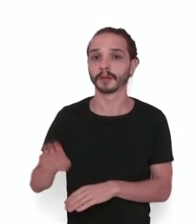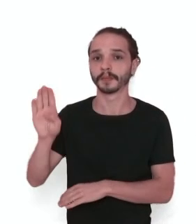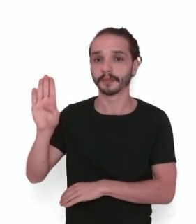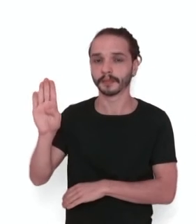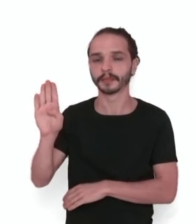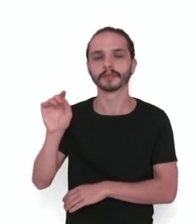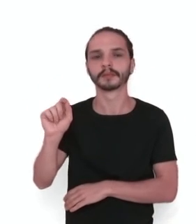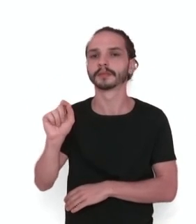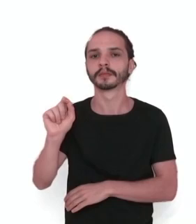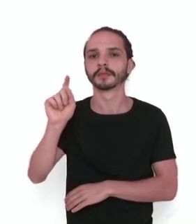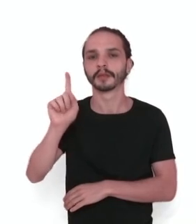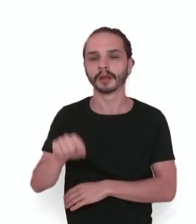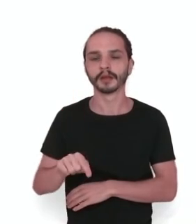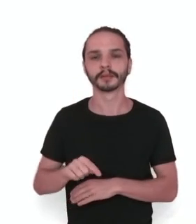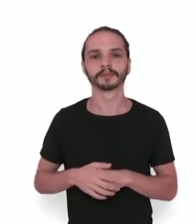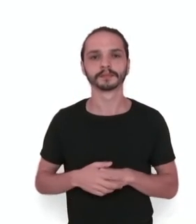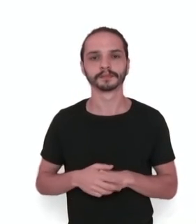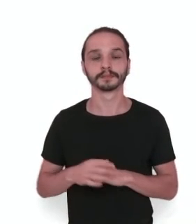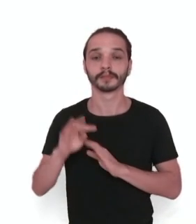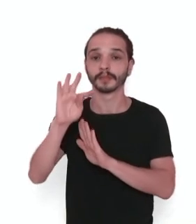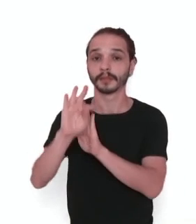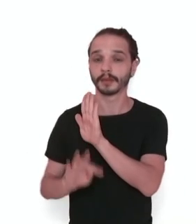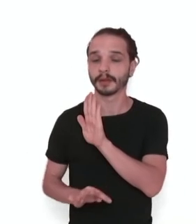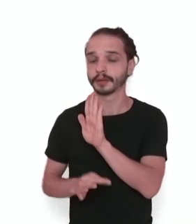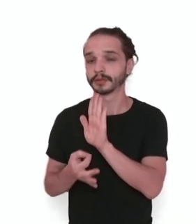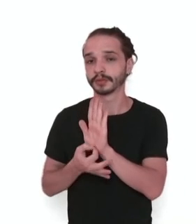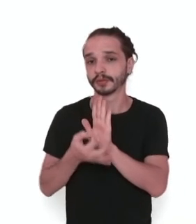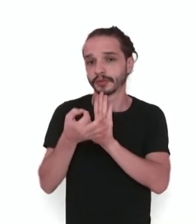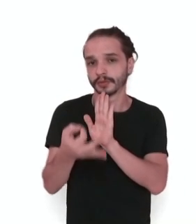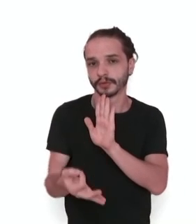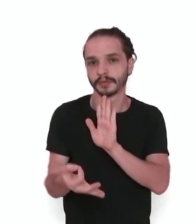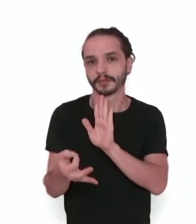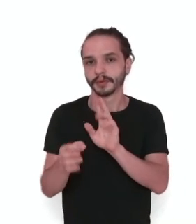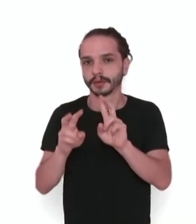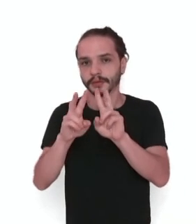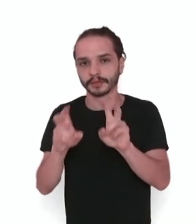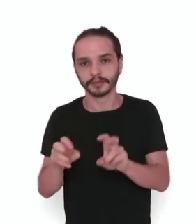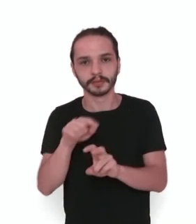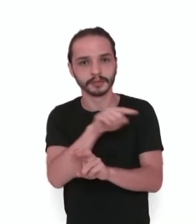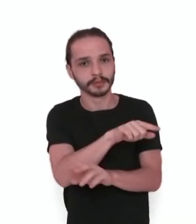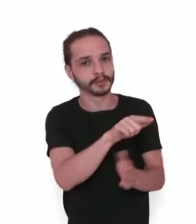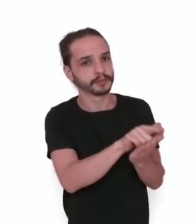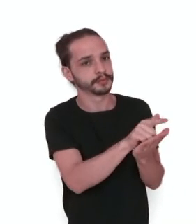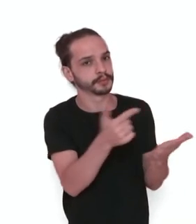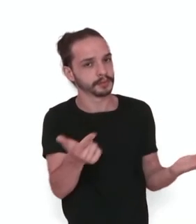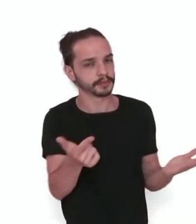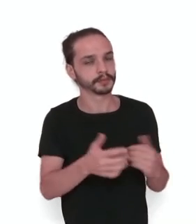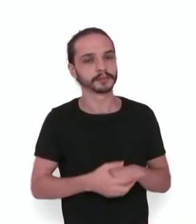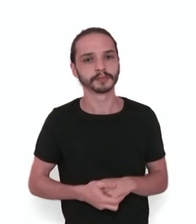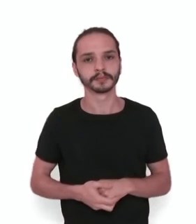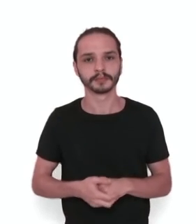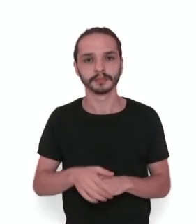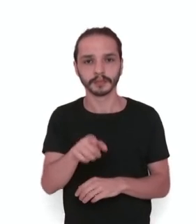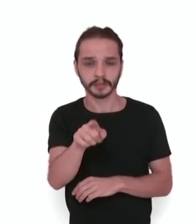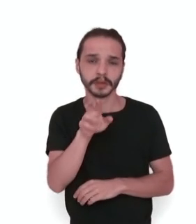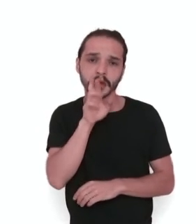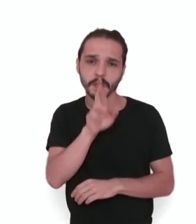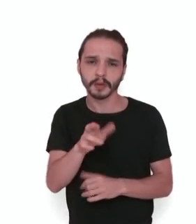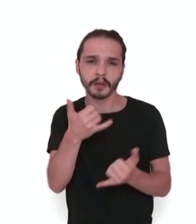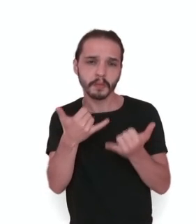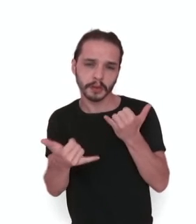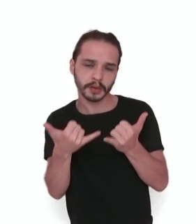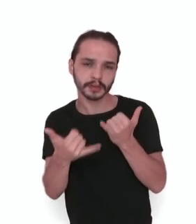a gente tem ali um texto de opinião, né, a respeito do fato noticiado. Né? Então, se vocês responderam algo